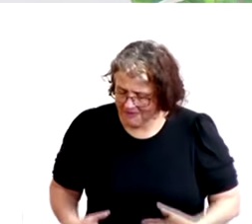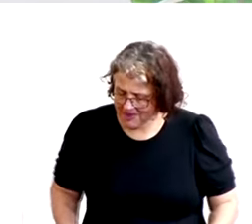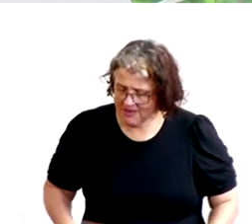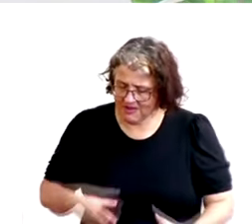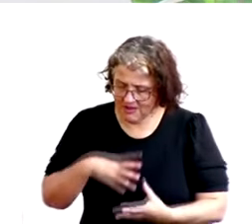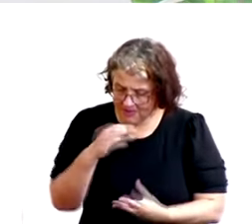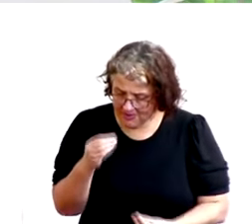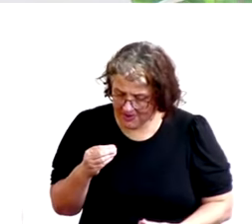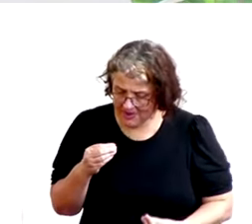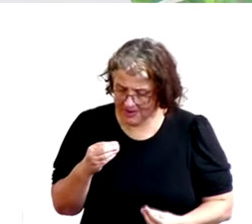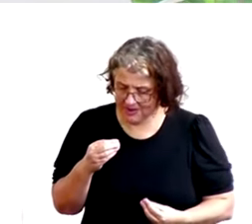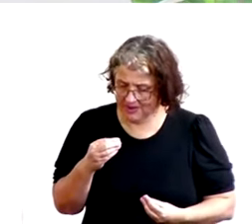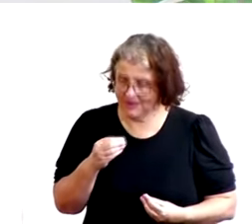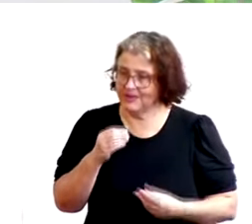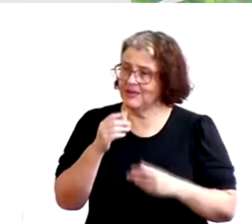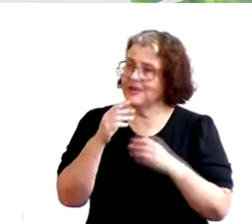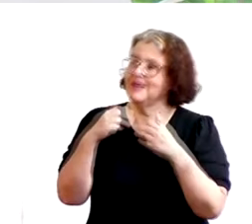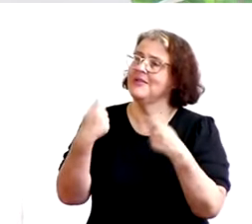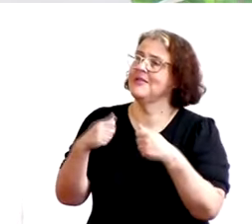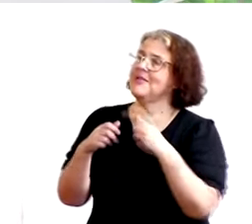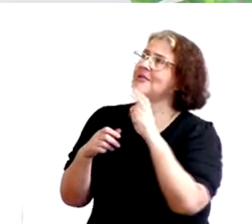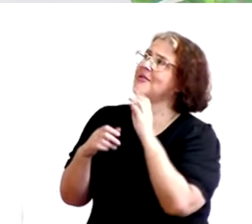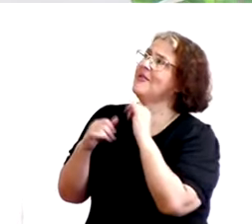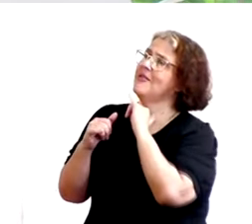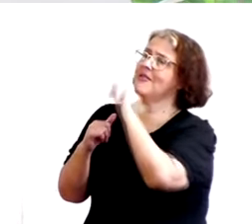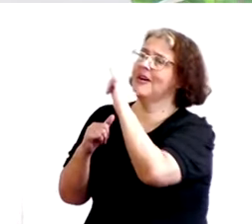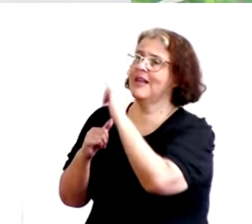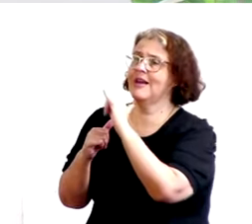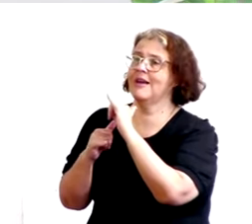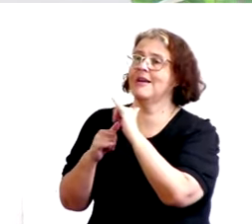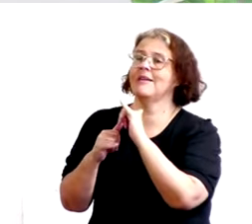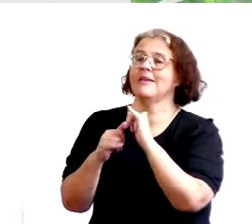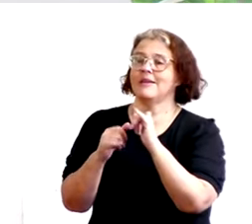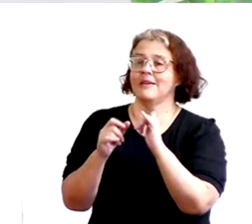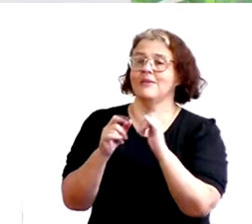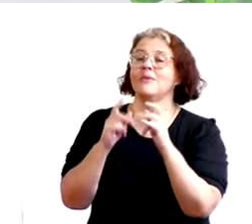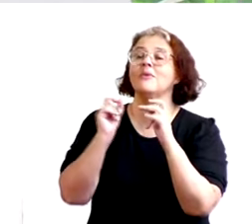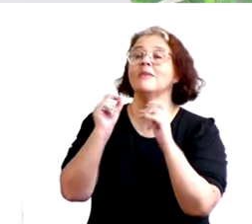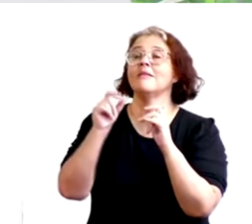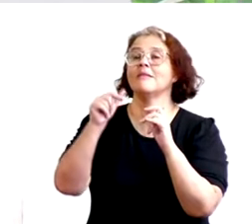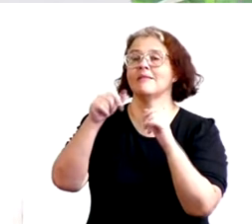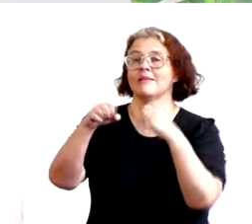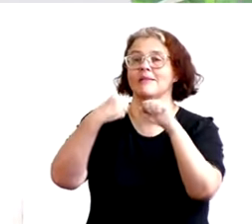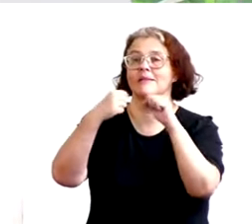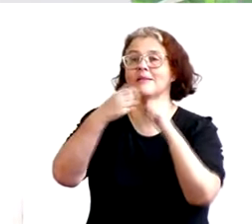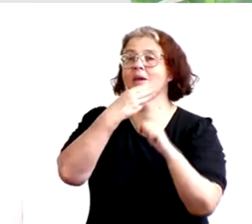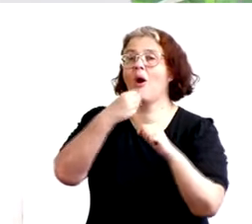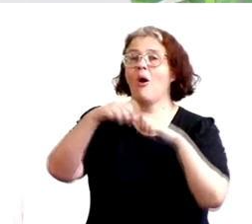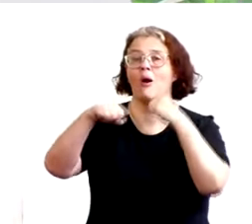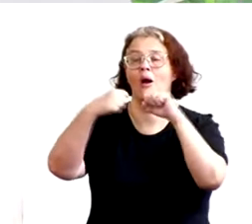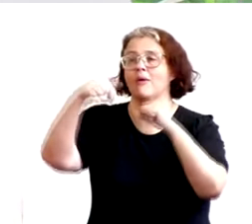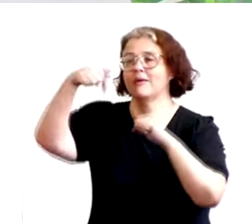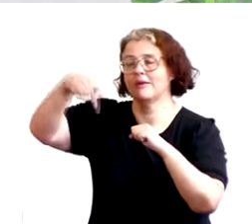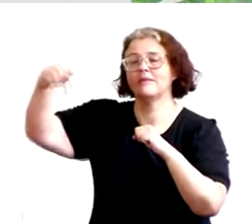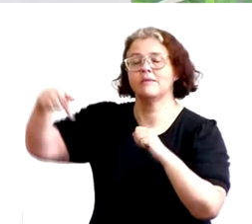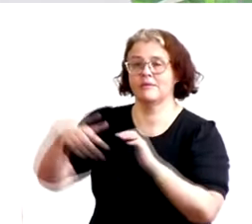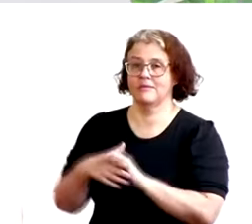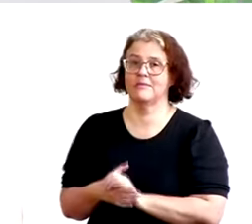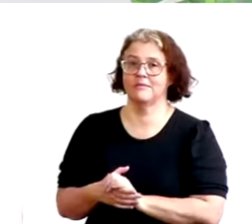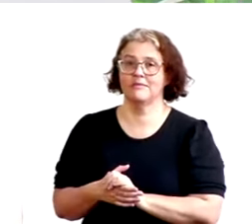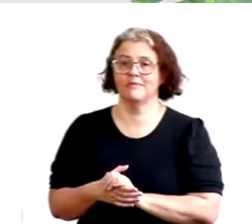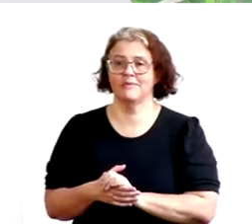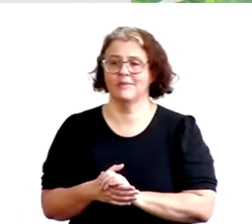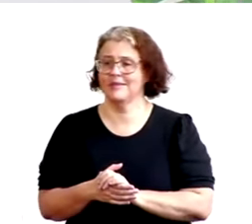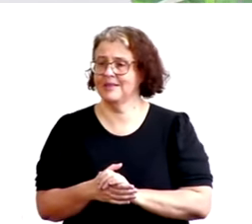compelido a usar estas palavras o Salmo 77 nenhuma trégua nos foi concedida pelo silêncio da noite